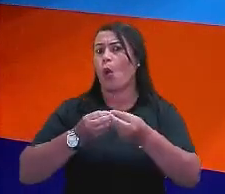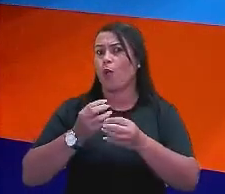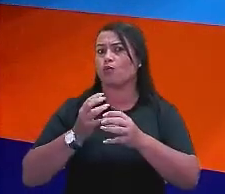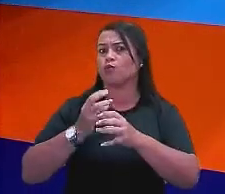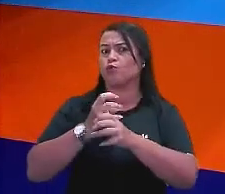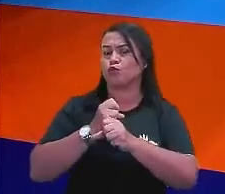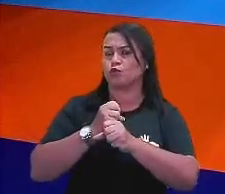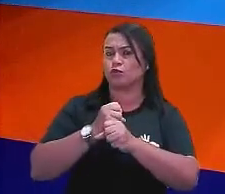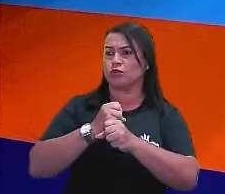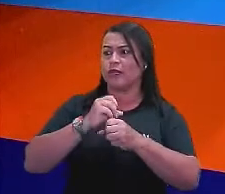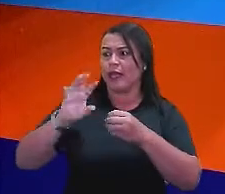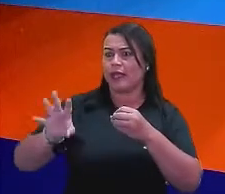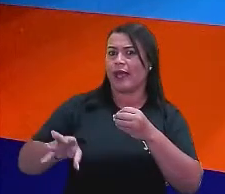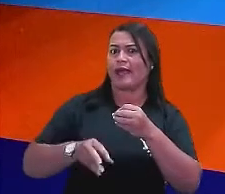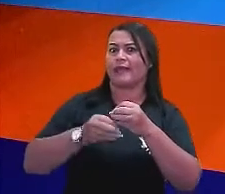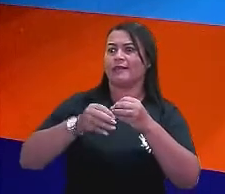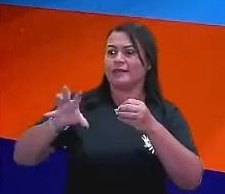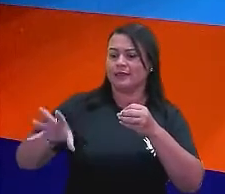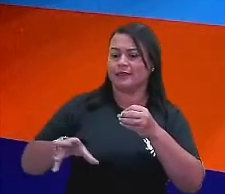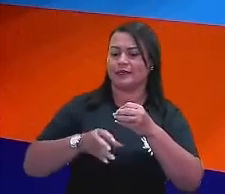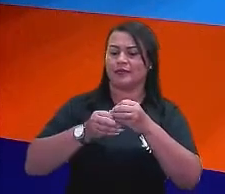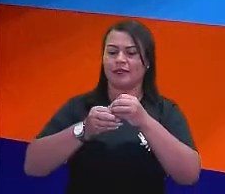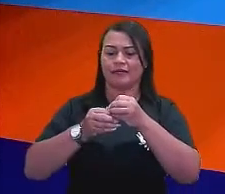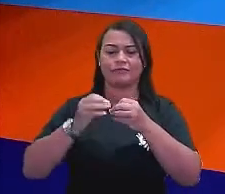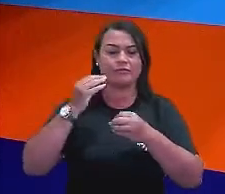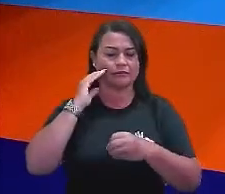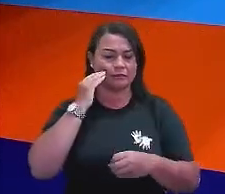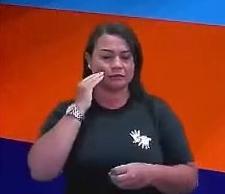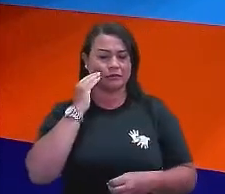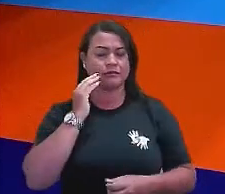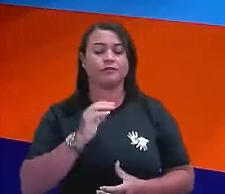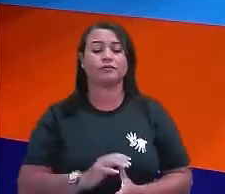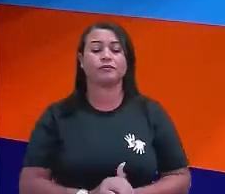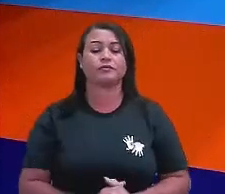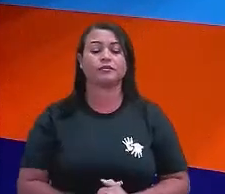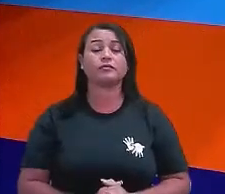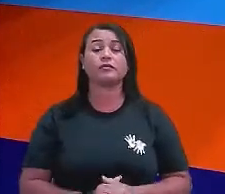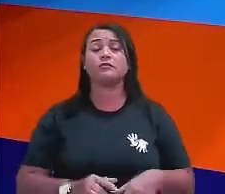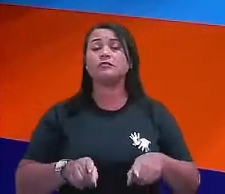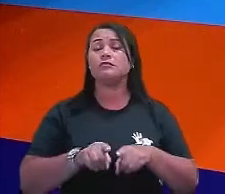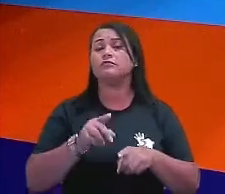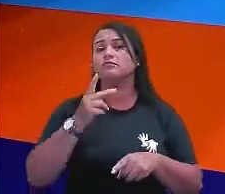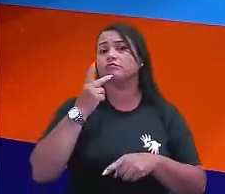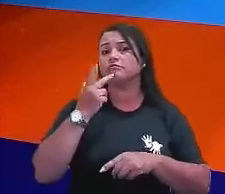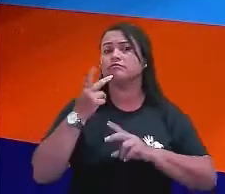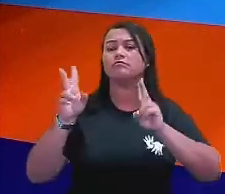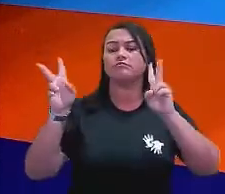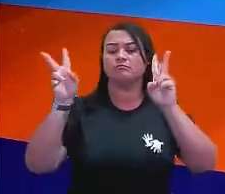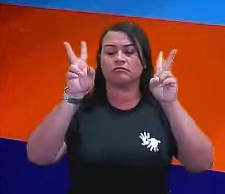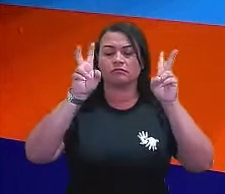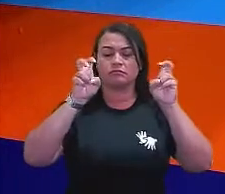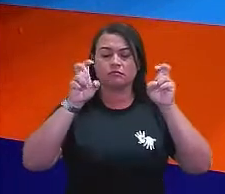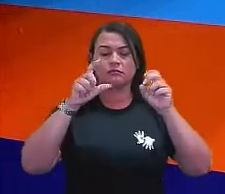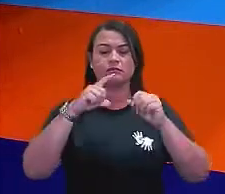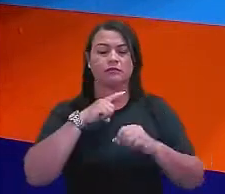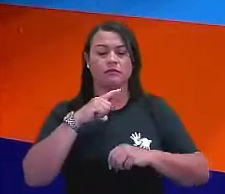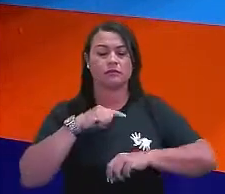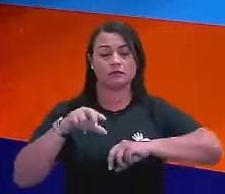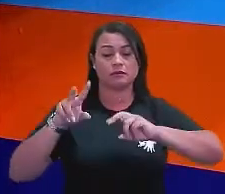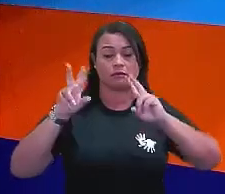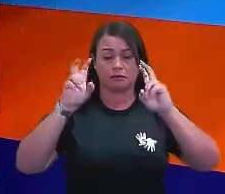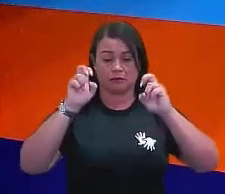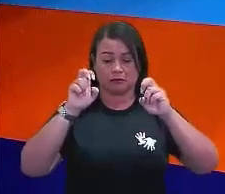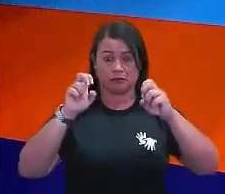e acrescentar quantidades ou valores, tá certo? E quando a gente vai falar dos termos, eu vou ter os termos